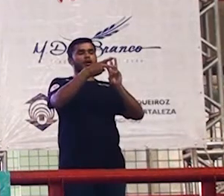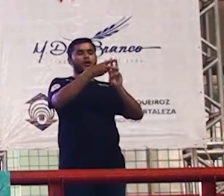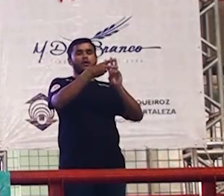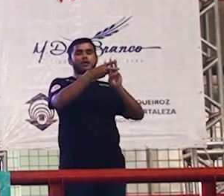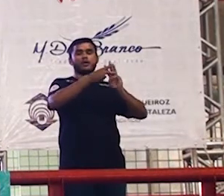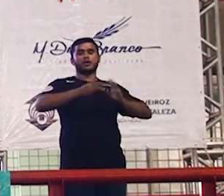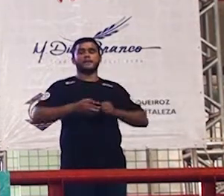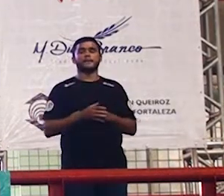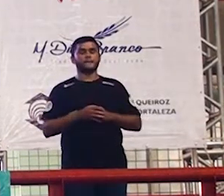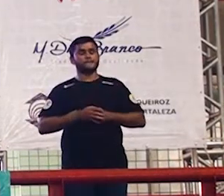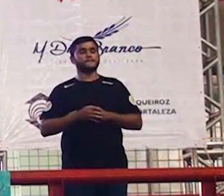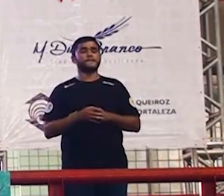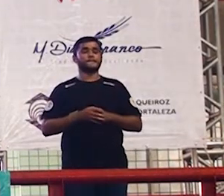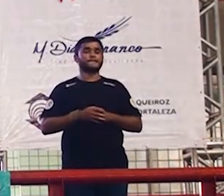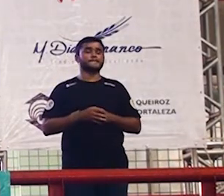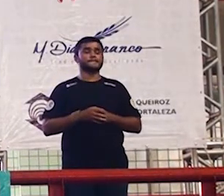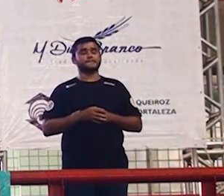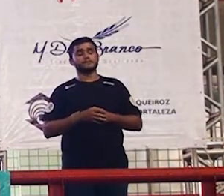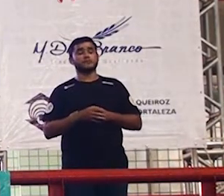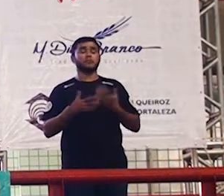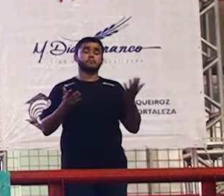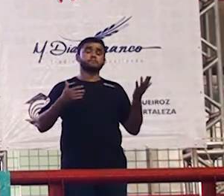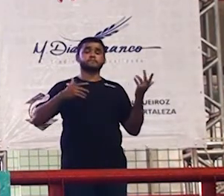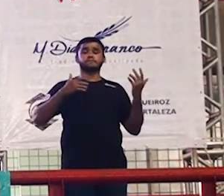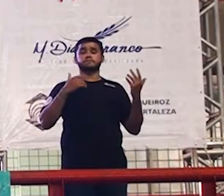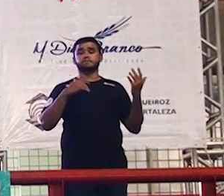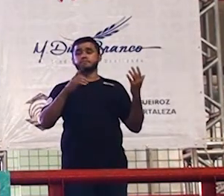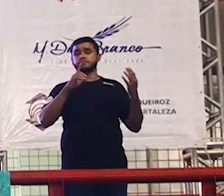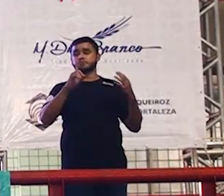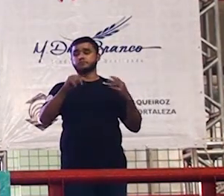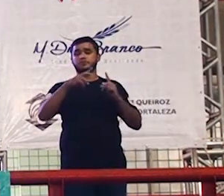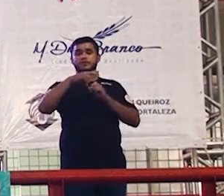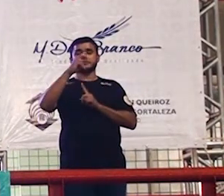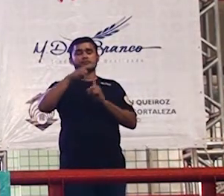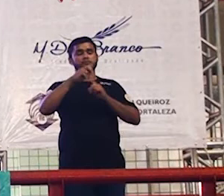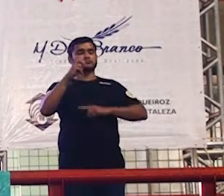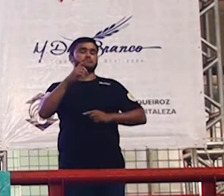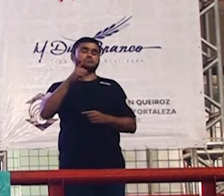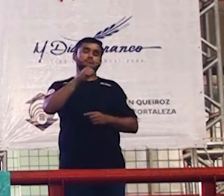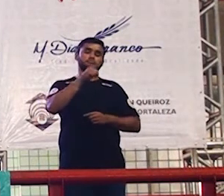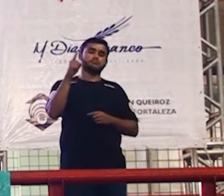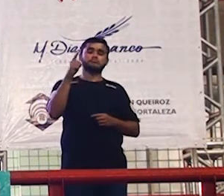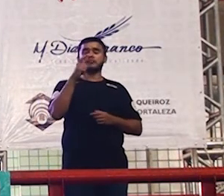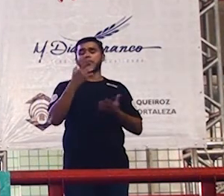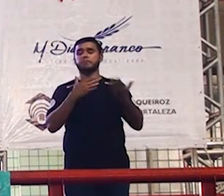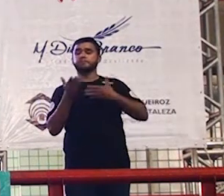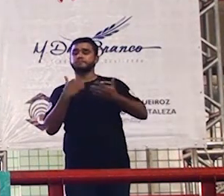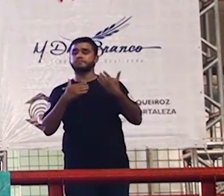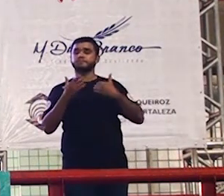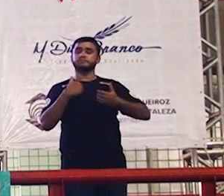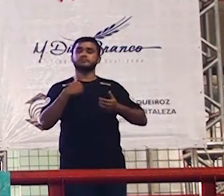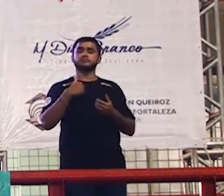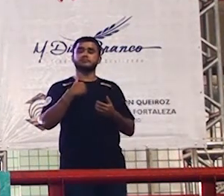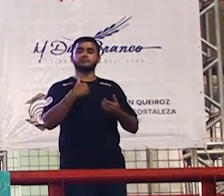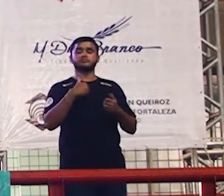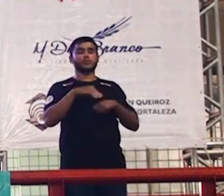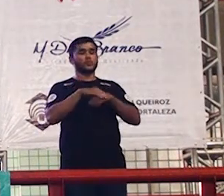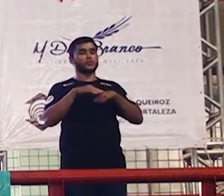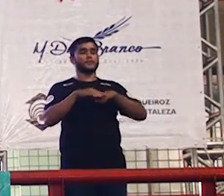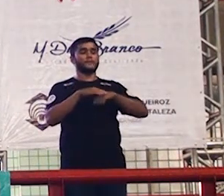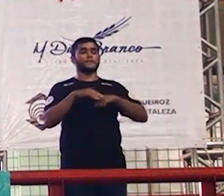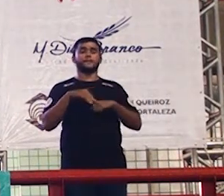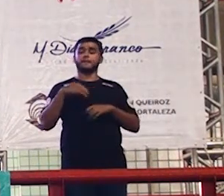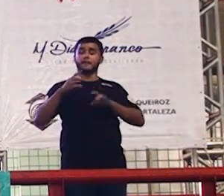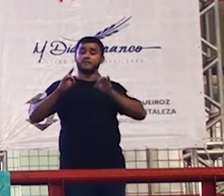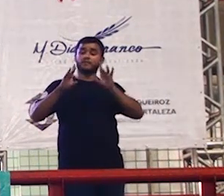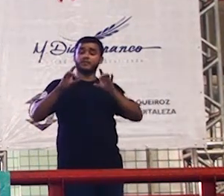Mar. Você está ali no Dragão do Mar, tomando seu refrigerantezinho, conversando com a galera, e aí chegar o cara vendendo o